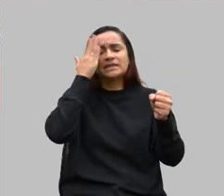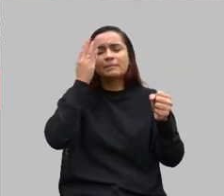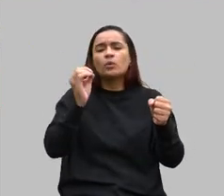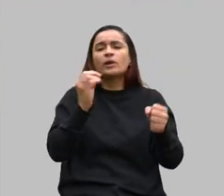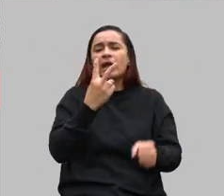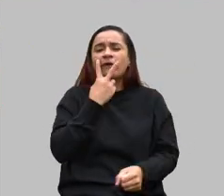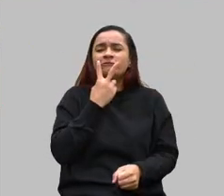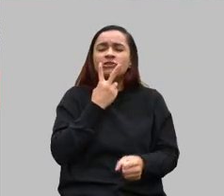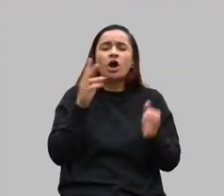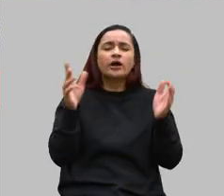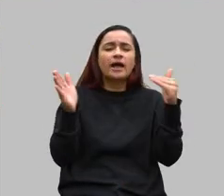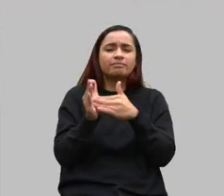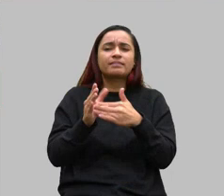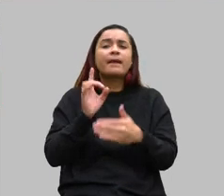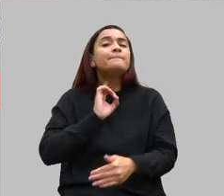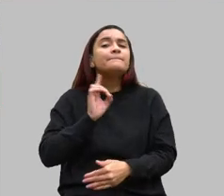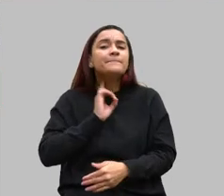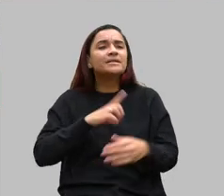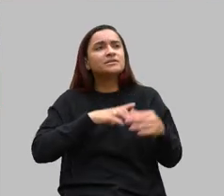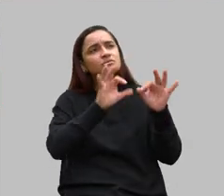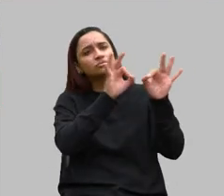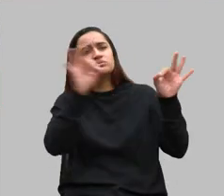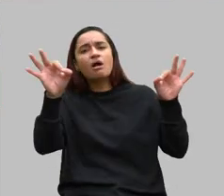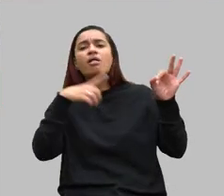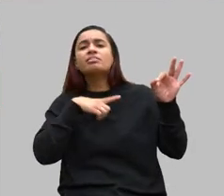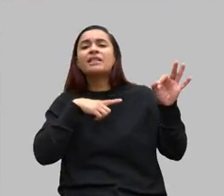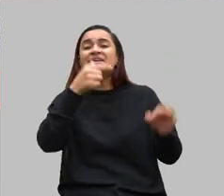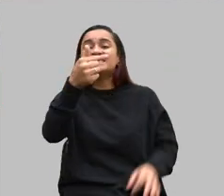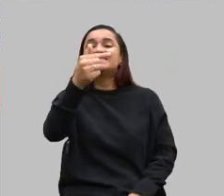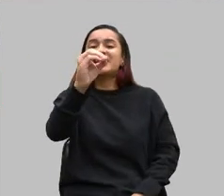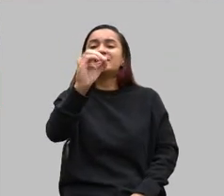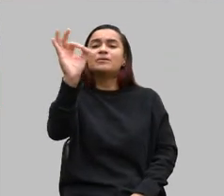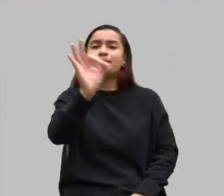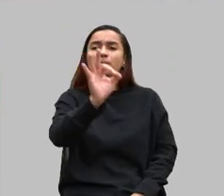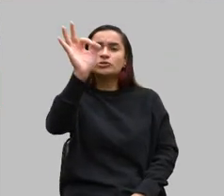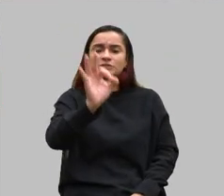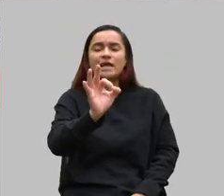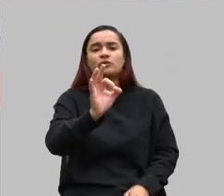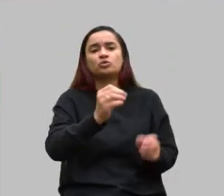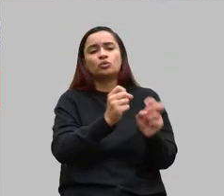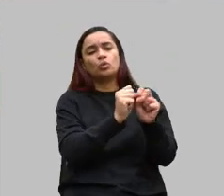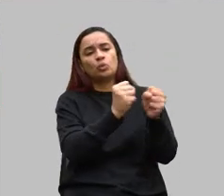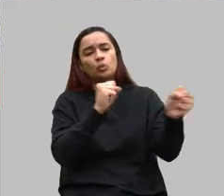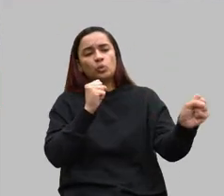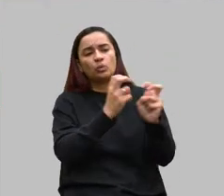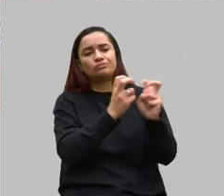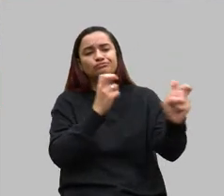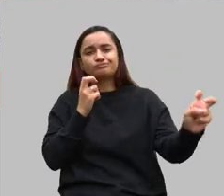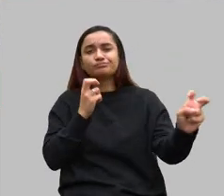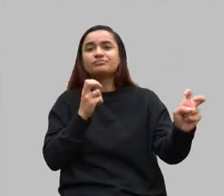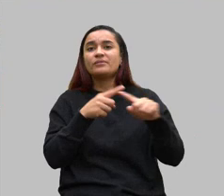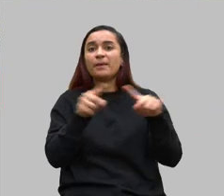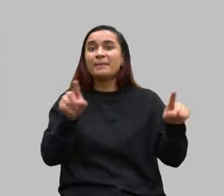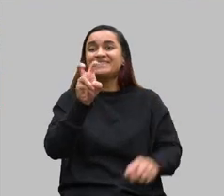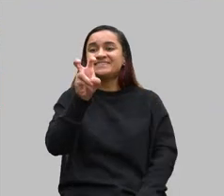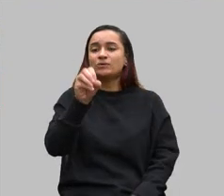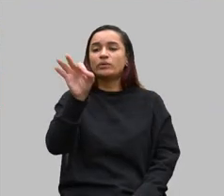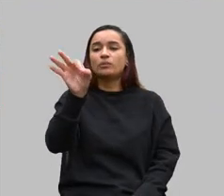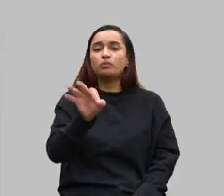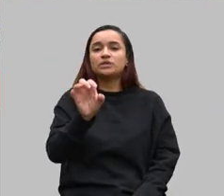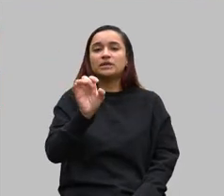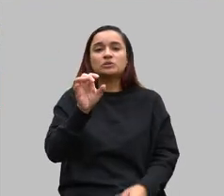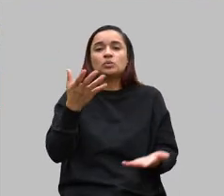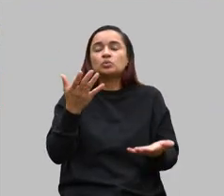tem aqui dentro do nosso Estado 70% da Malha e 50% de investimentos que eram previstos no passado